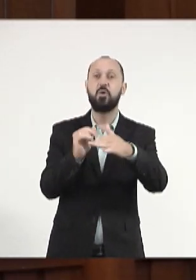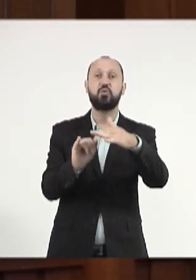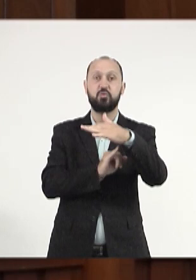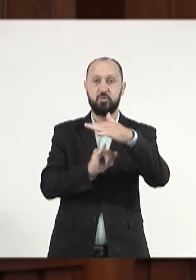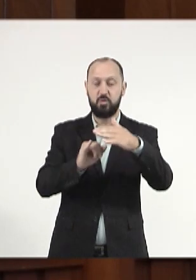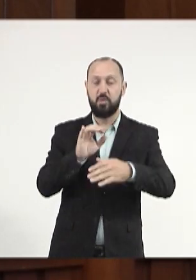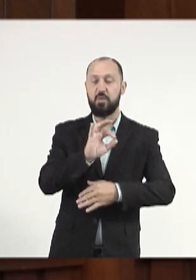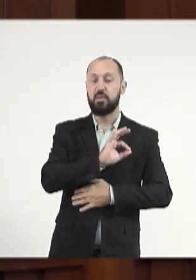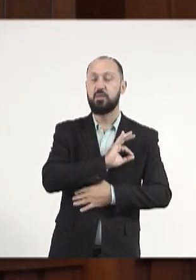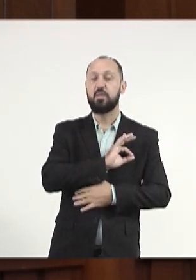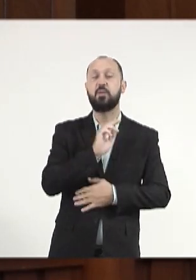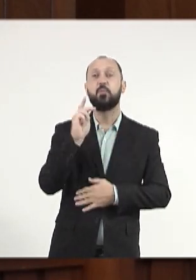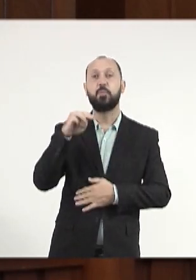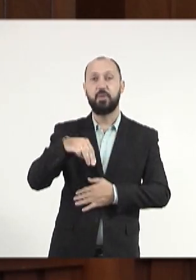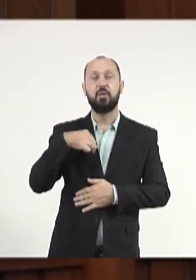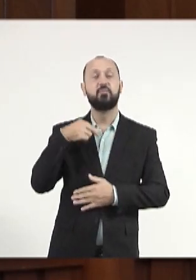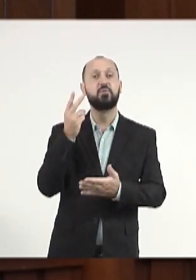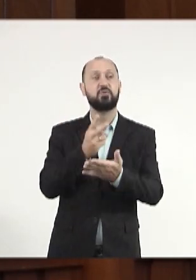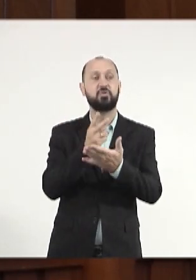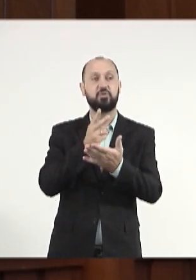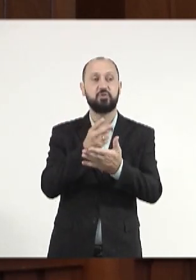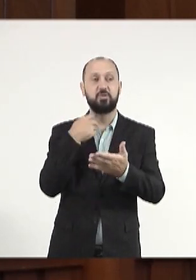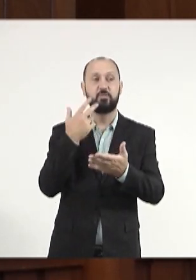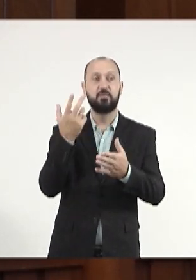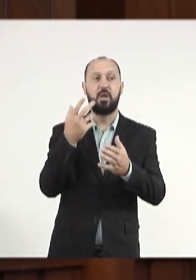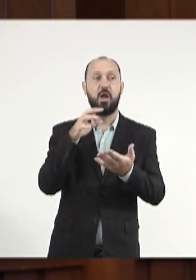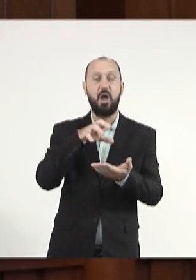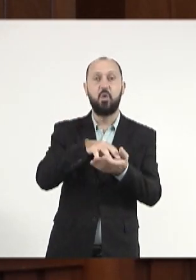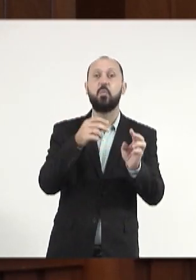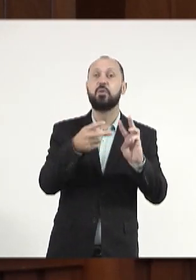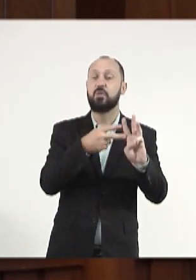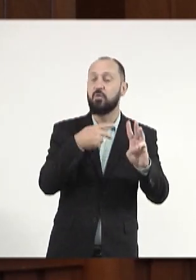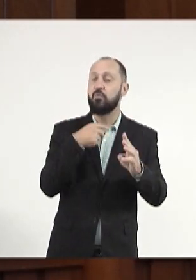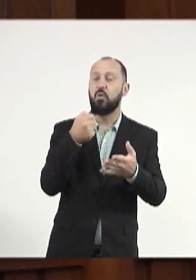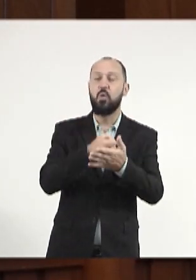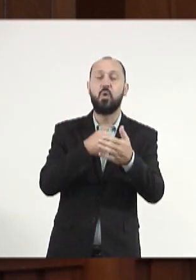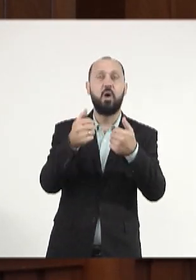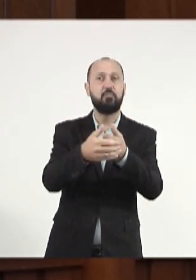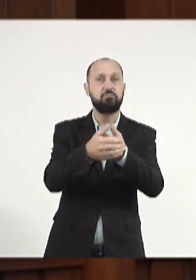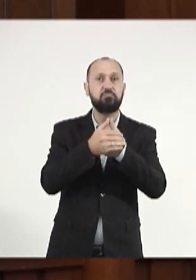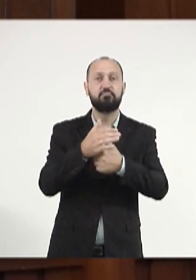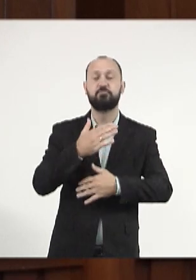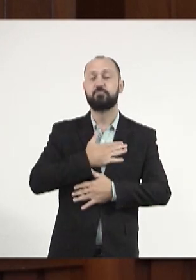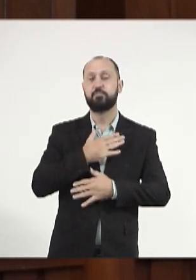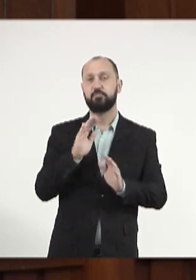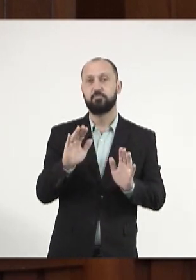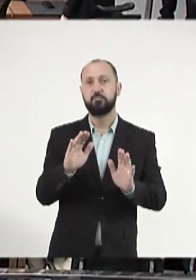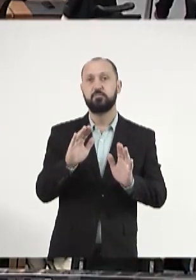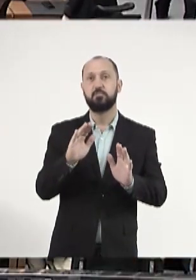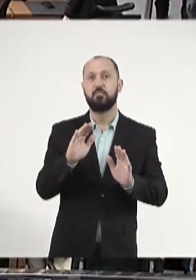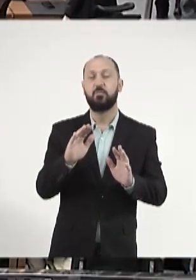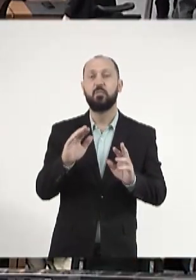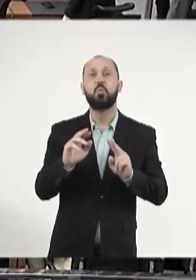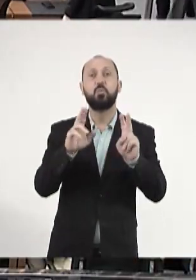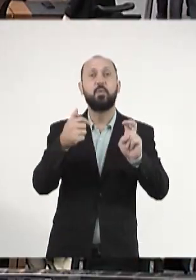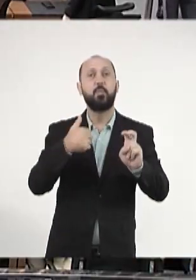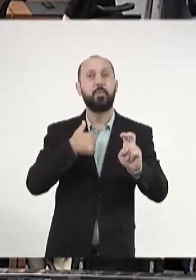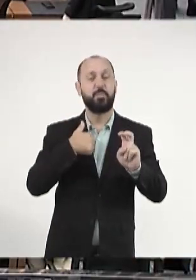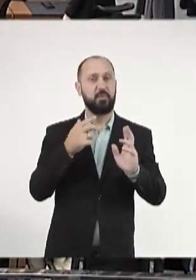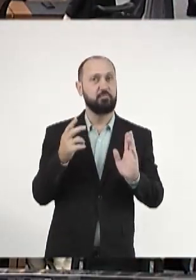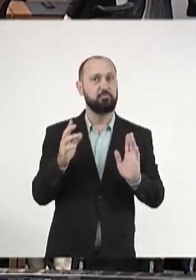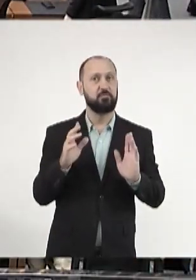Polícia Militar, né, eu vou defender as comunidades indígenas. Esse aqui é uma causa, para